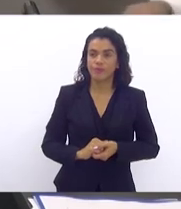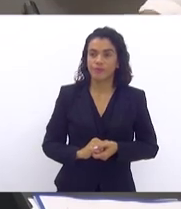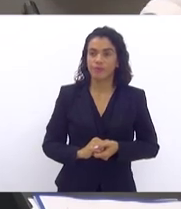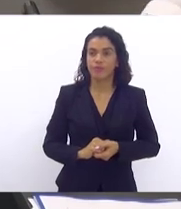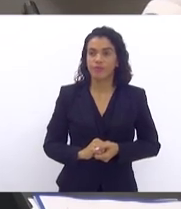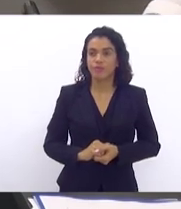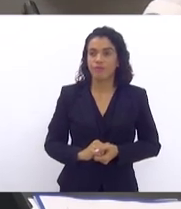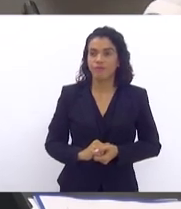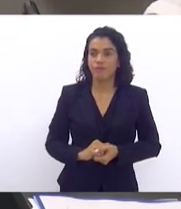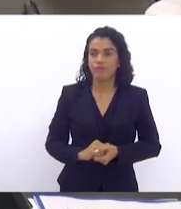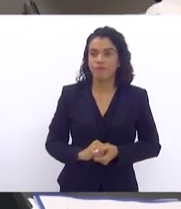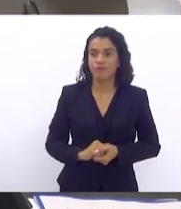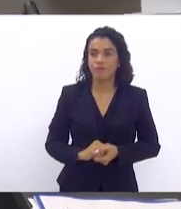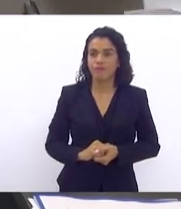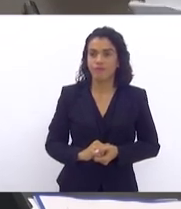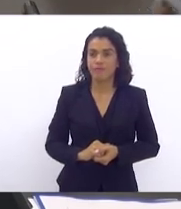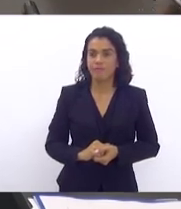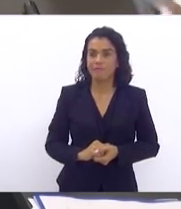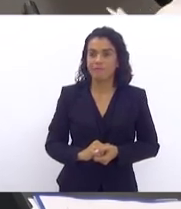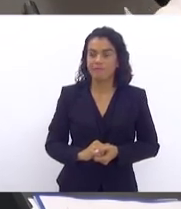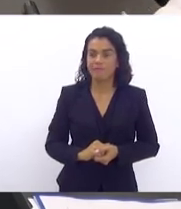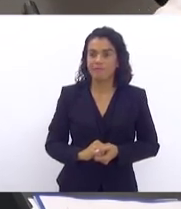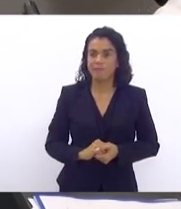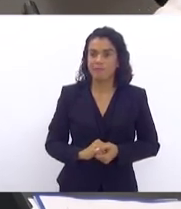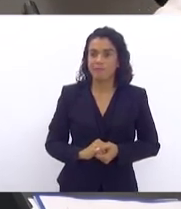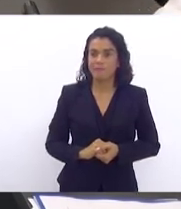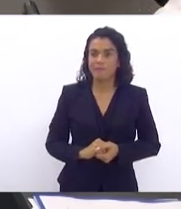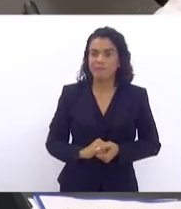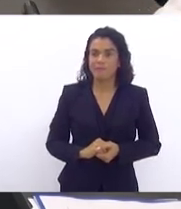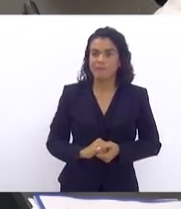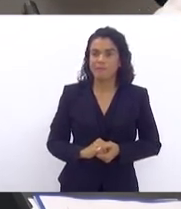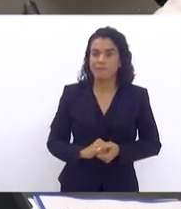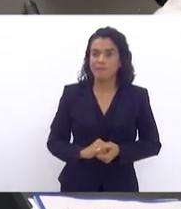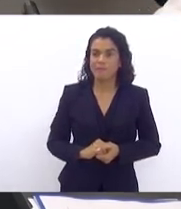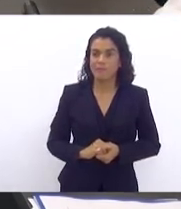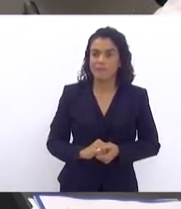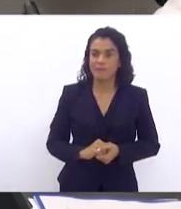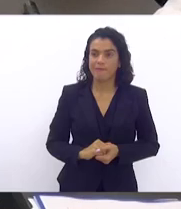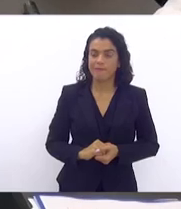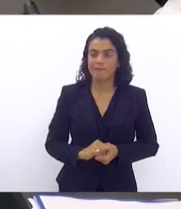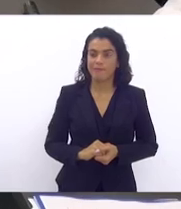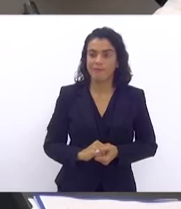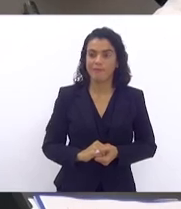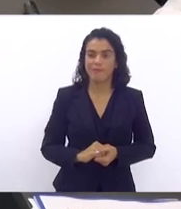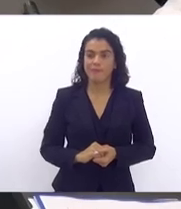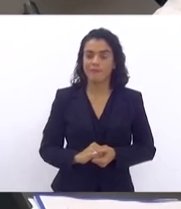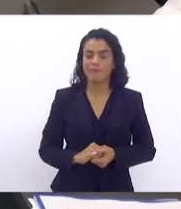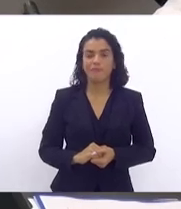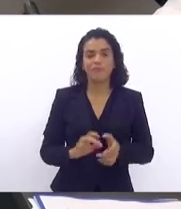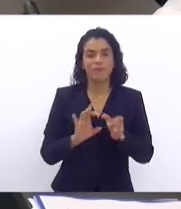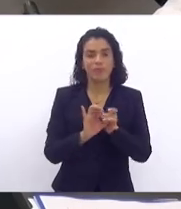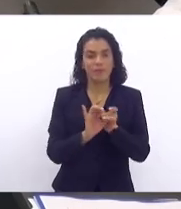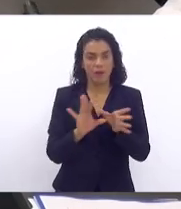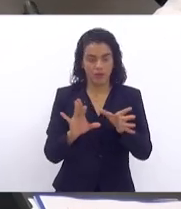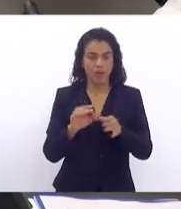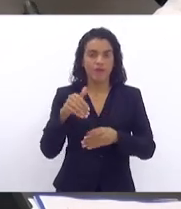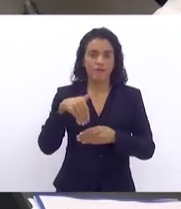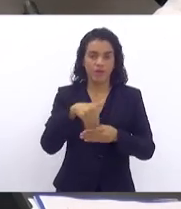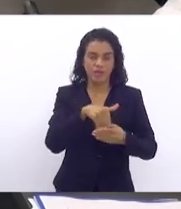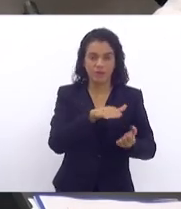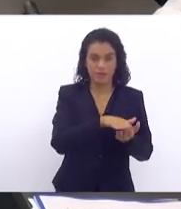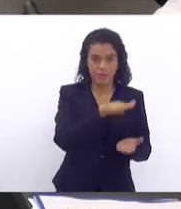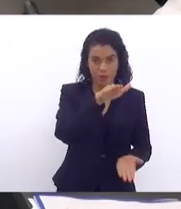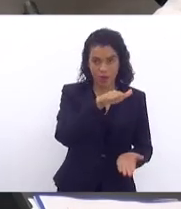Cadê o bloco de constitucionalidade? Começa onde, cara? Então, ó, autorizada a votação em